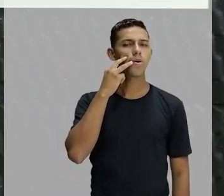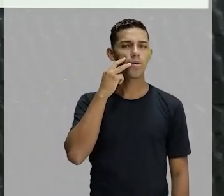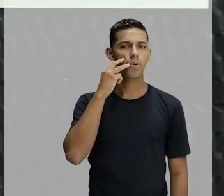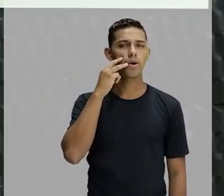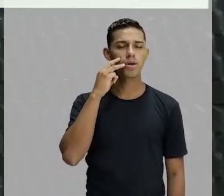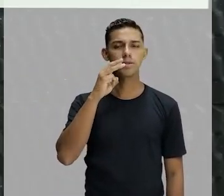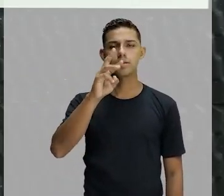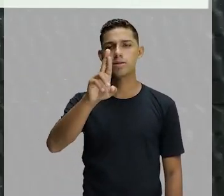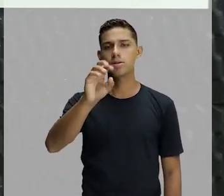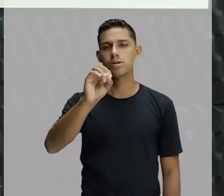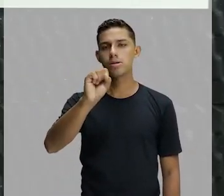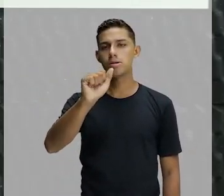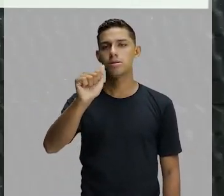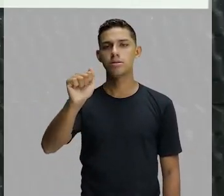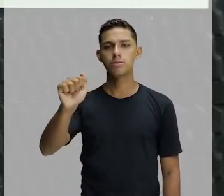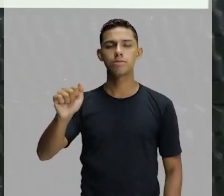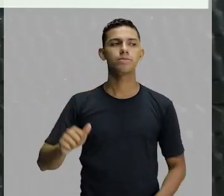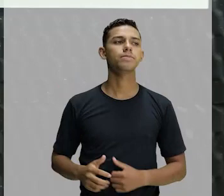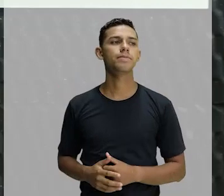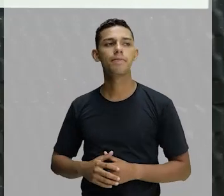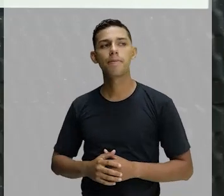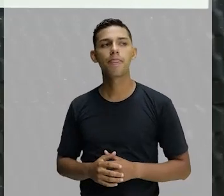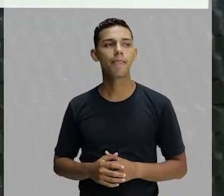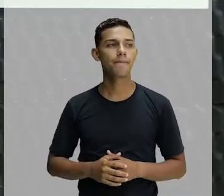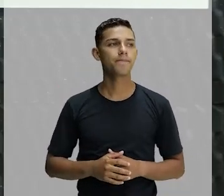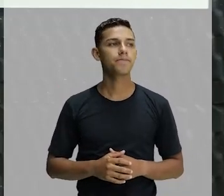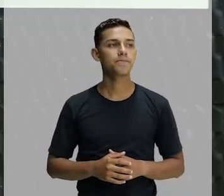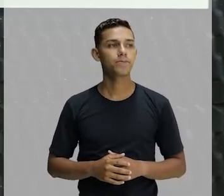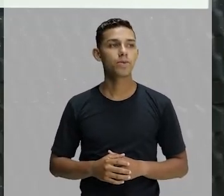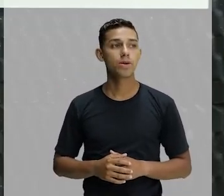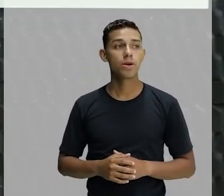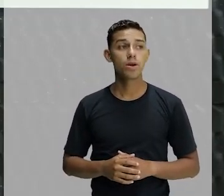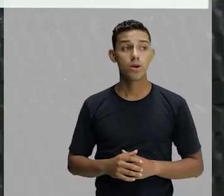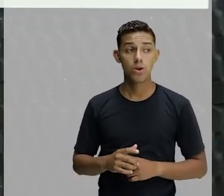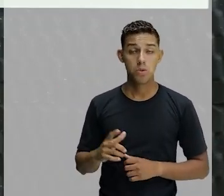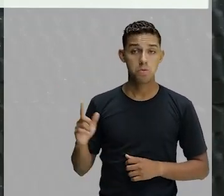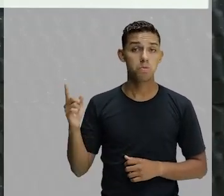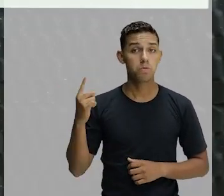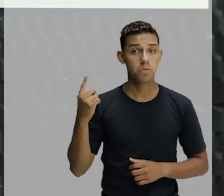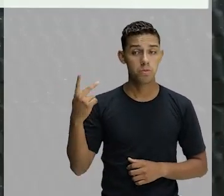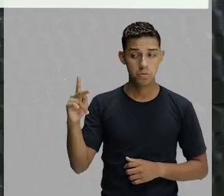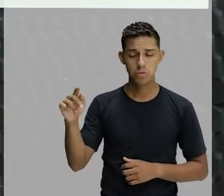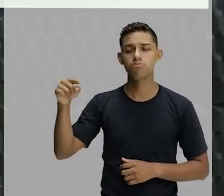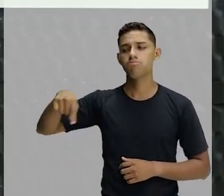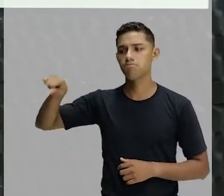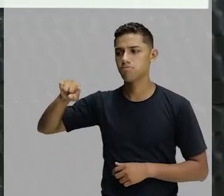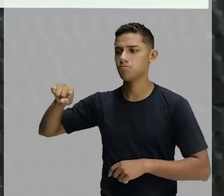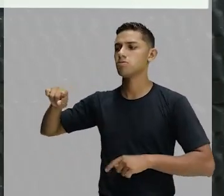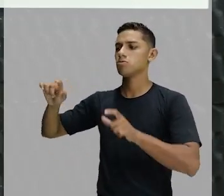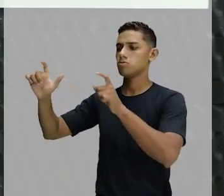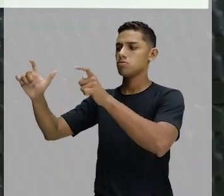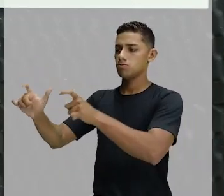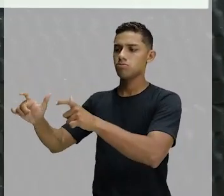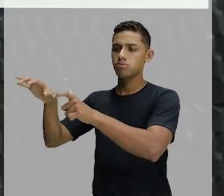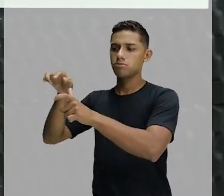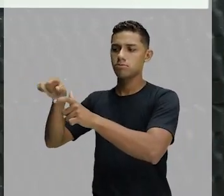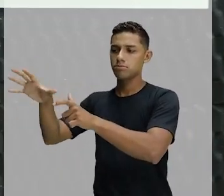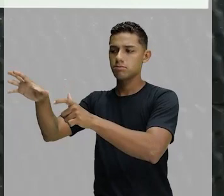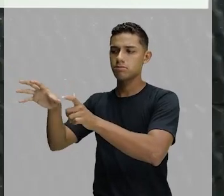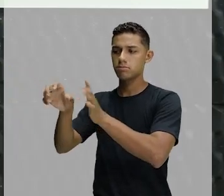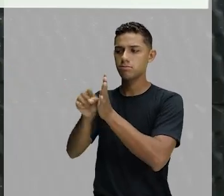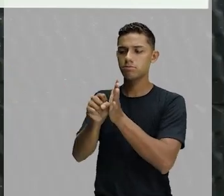com coloração rosa, beleza? E quando eu pego esses indivíduos da primeira geração e permito que eles